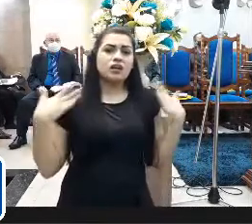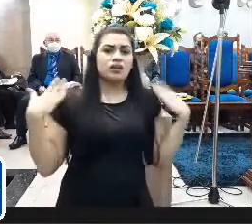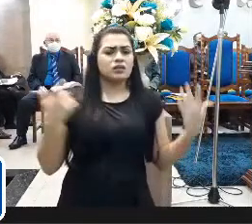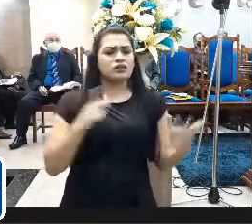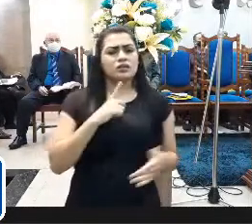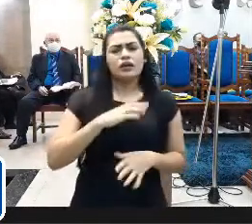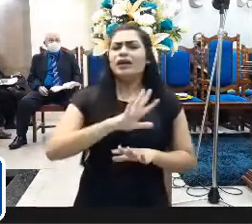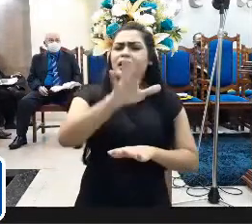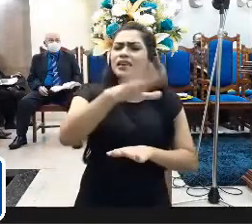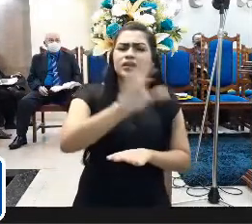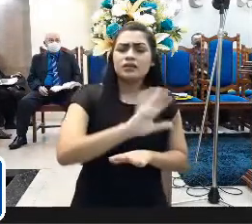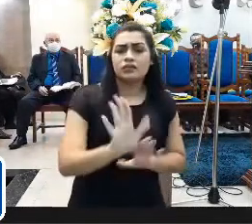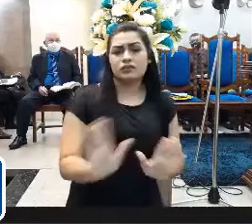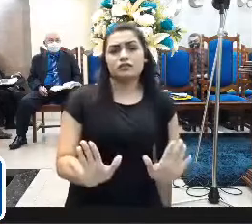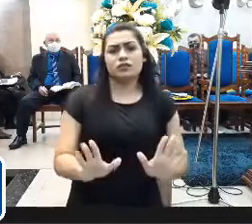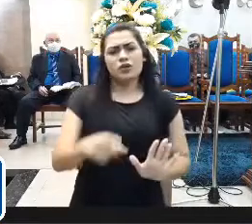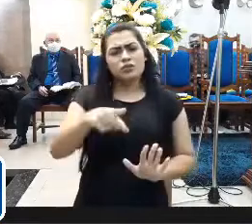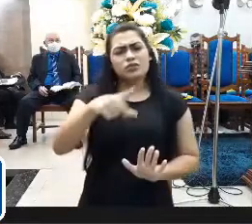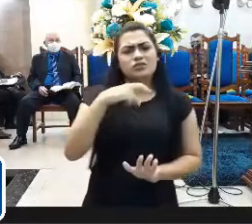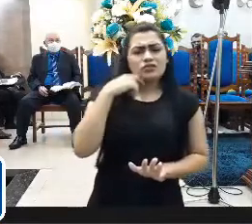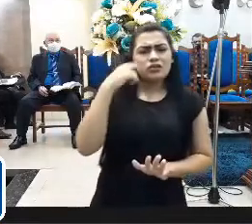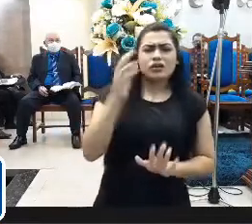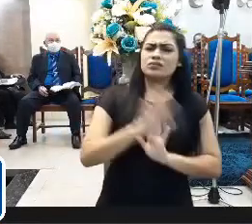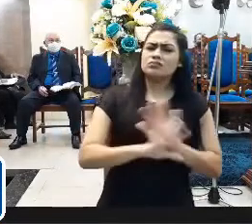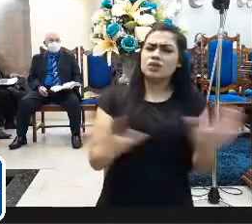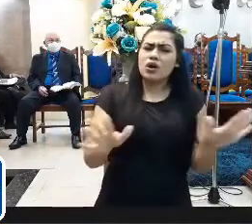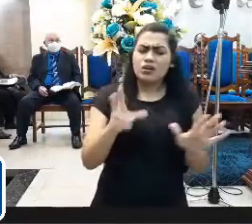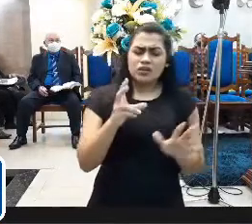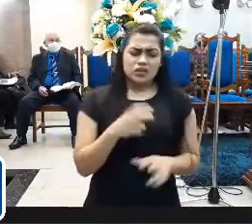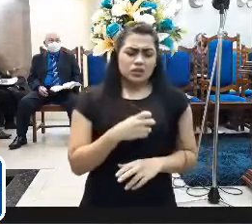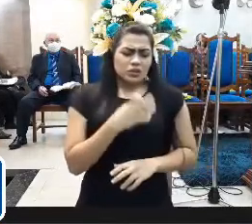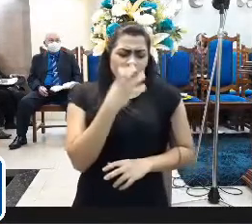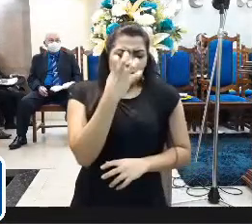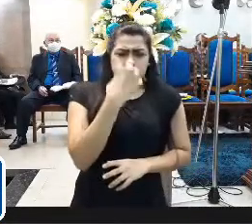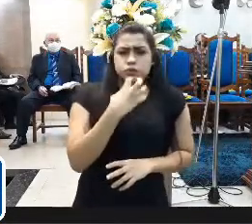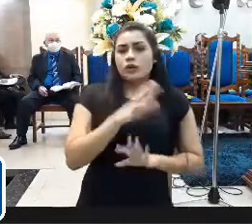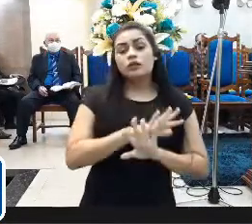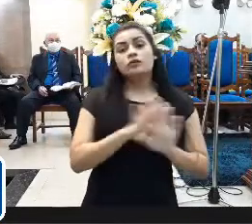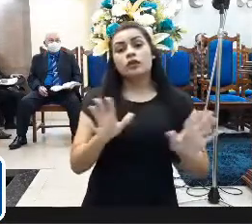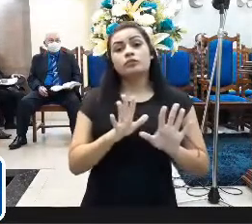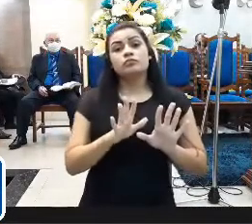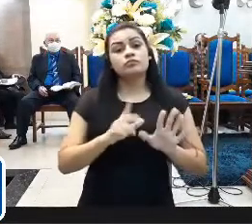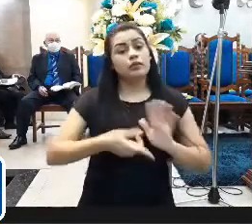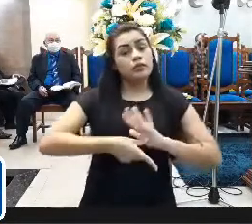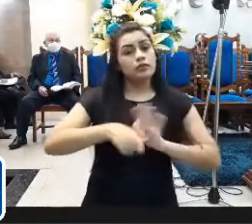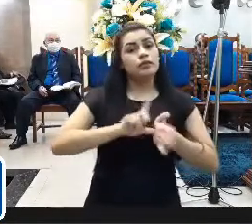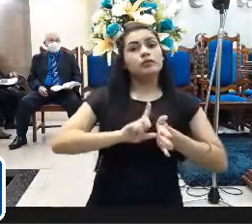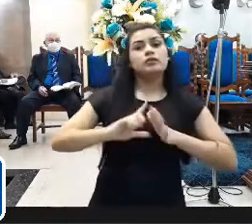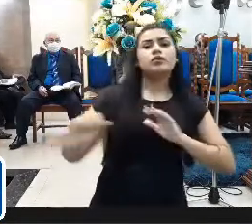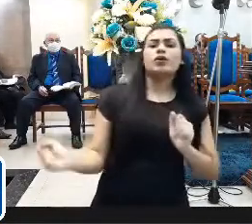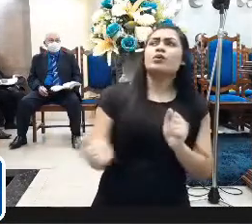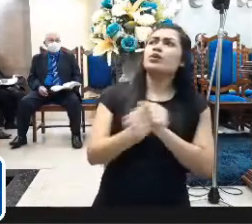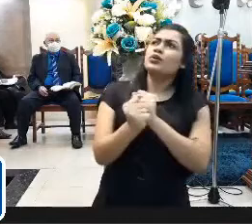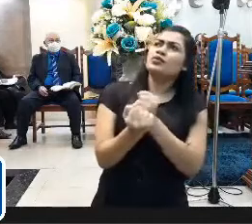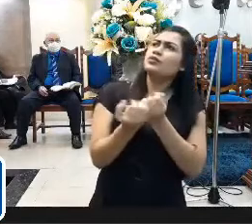cristão. Aleluia. Não fique envergonhado, não chateado, não. Antes, glorifique